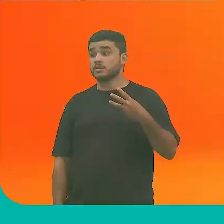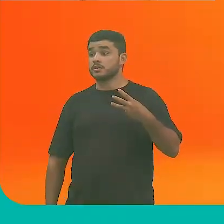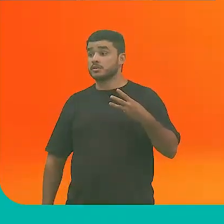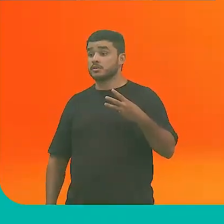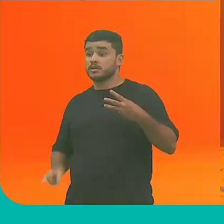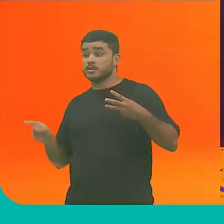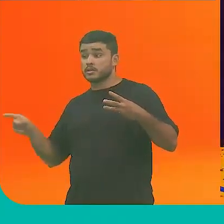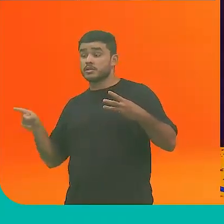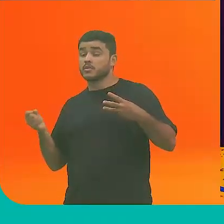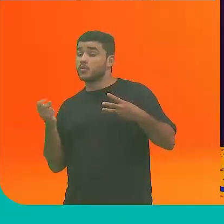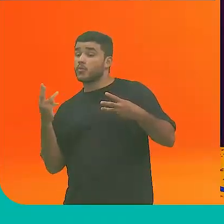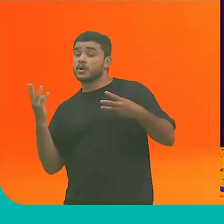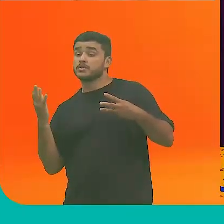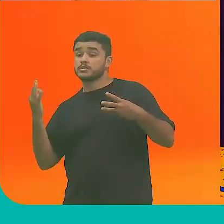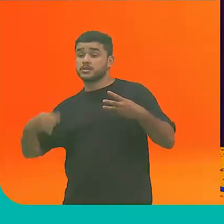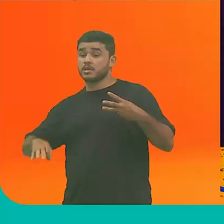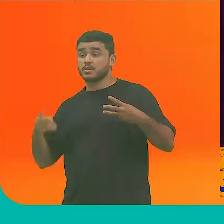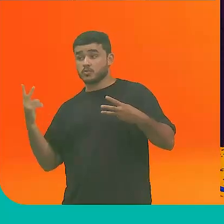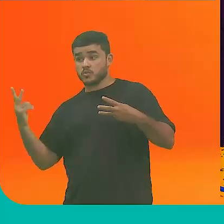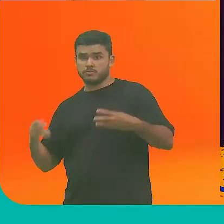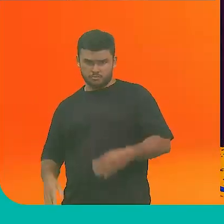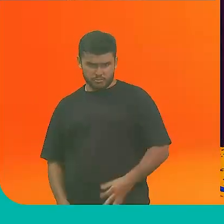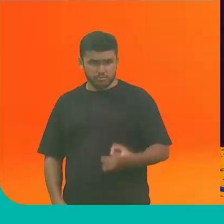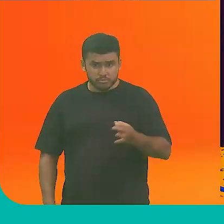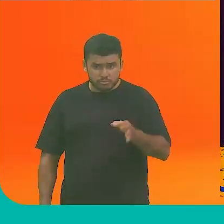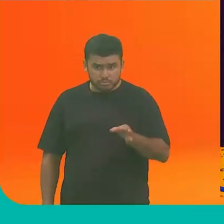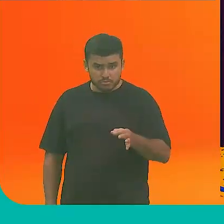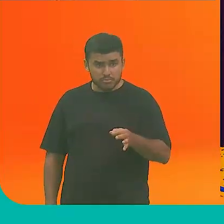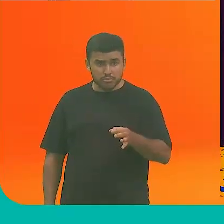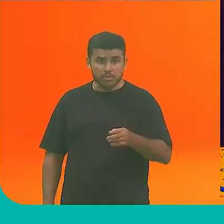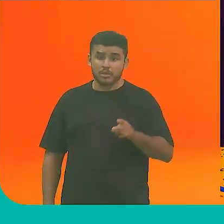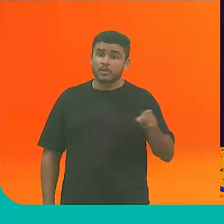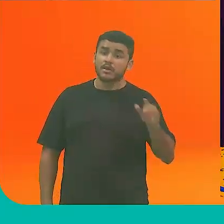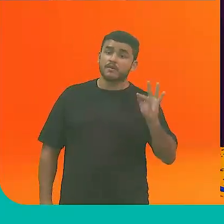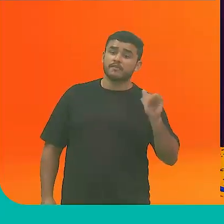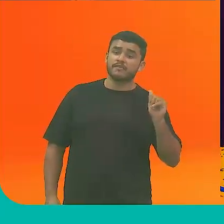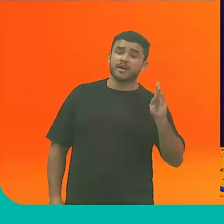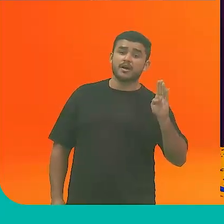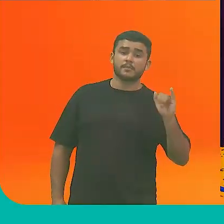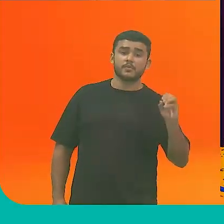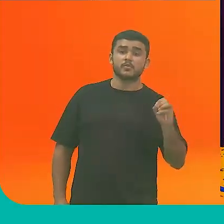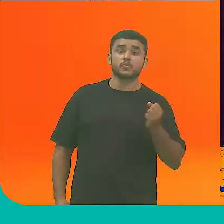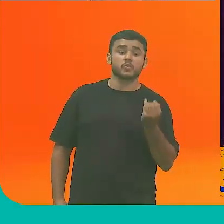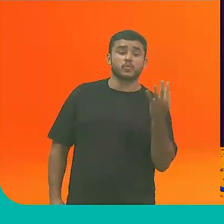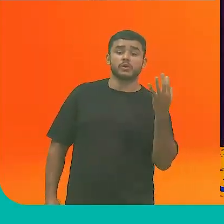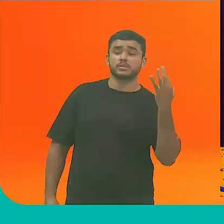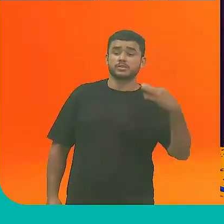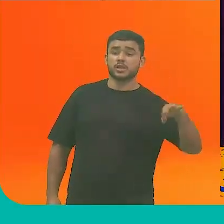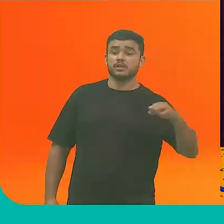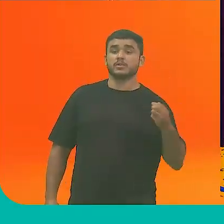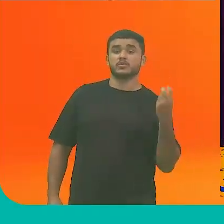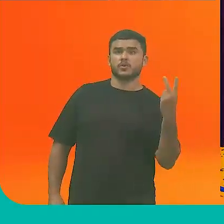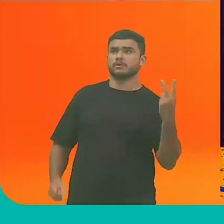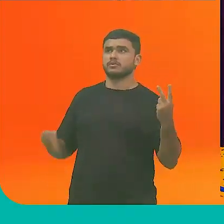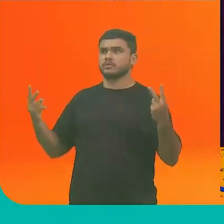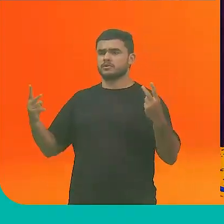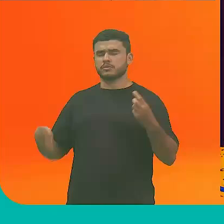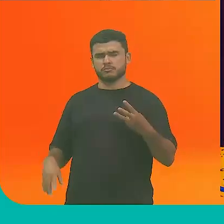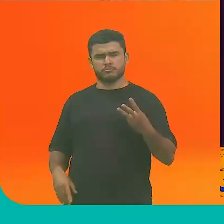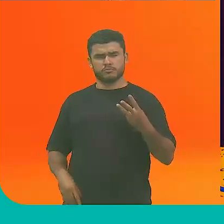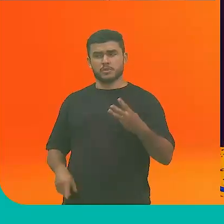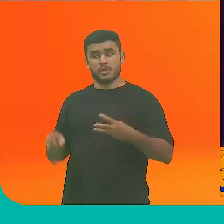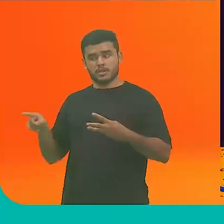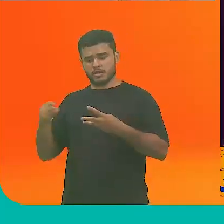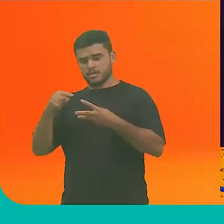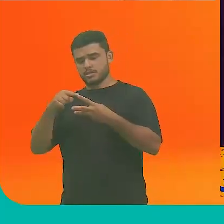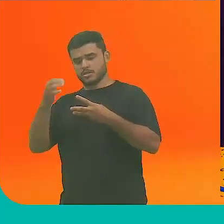acertos? 2, concordam? O professor Fábio teve quantos acertos? 2. Na prova da